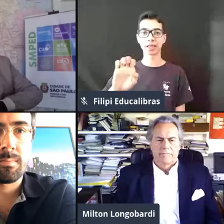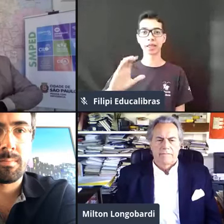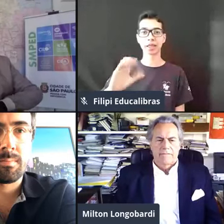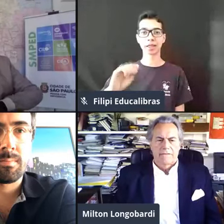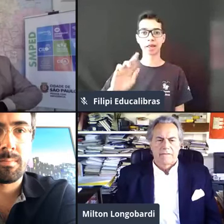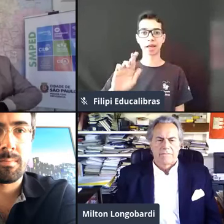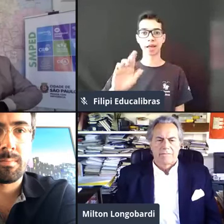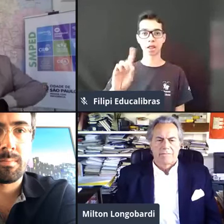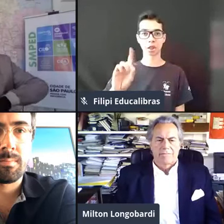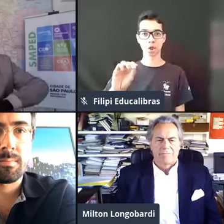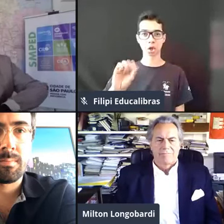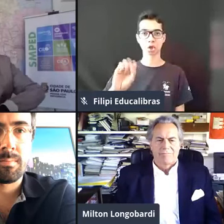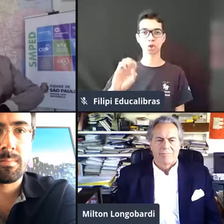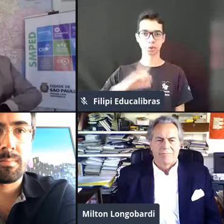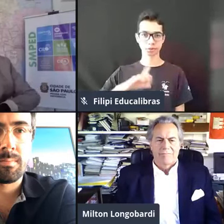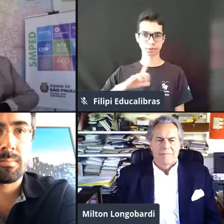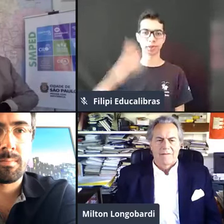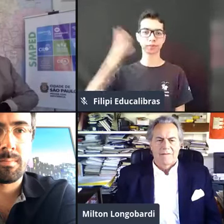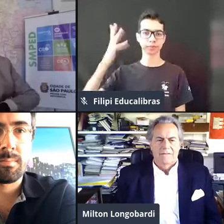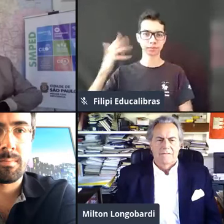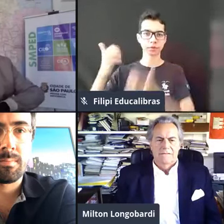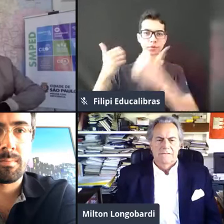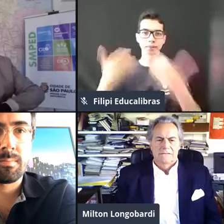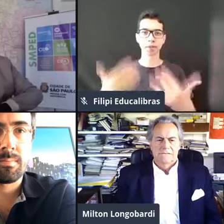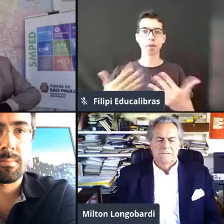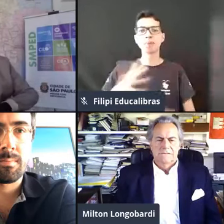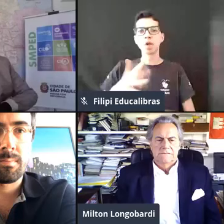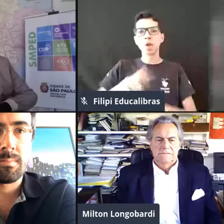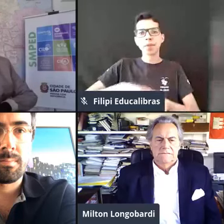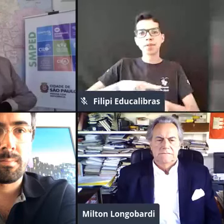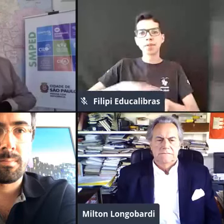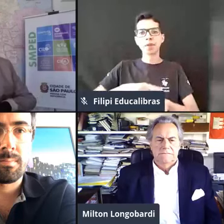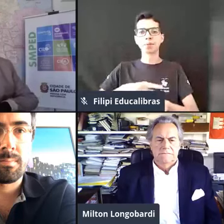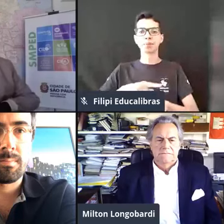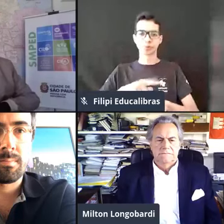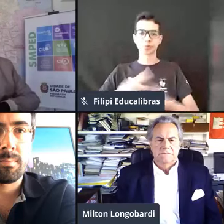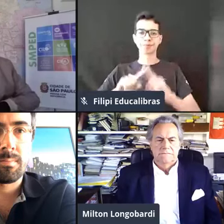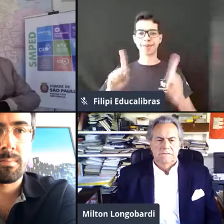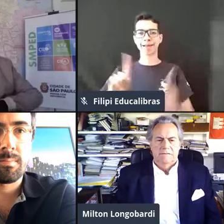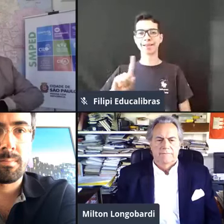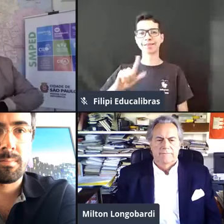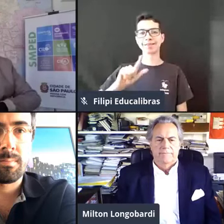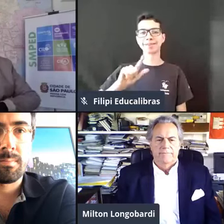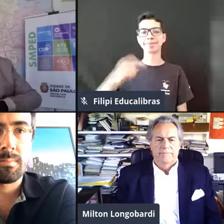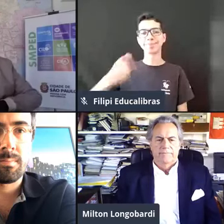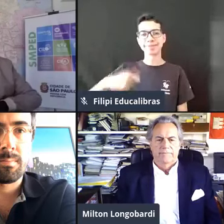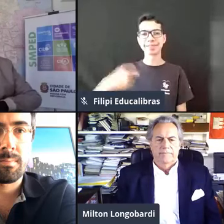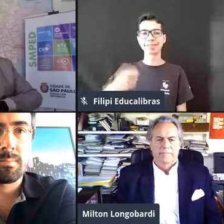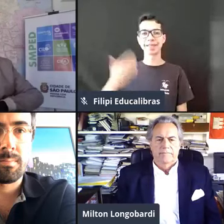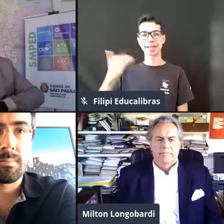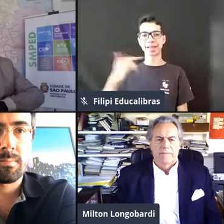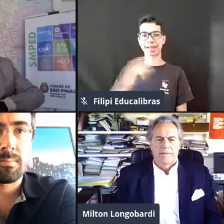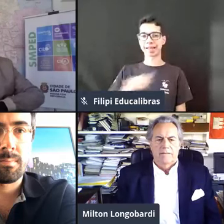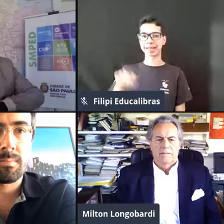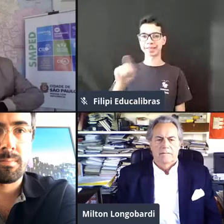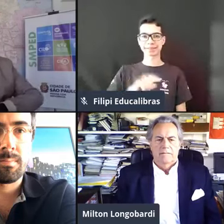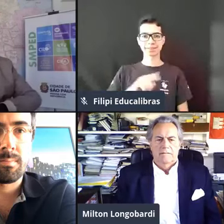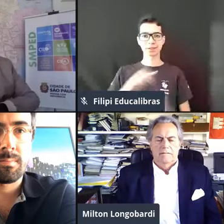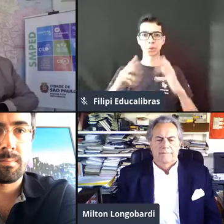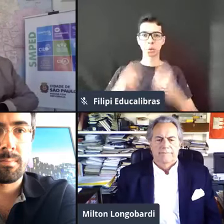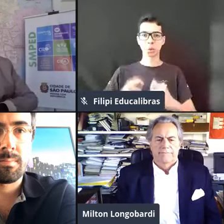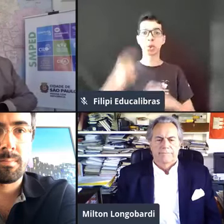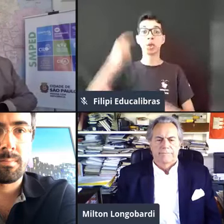Henrique Cardoso, mais ou menos na mesma época, tivemos que cancelar tudo. Então, o que nós decidimos? Vamos continuar